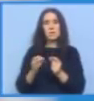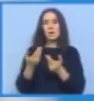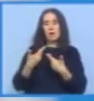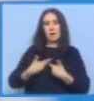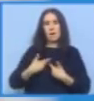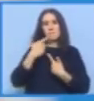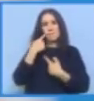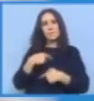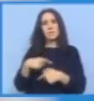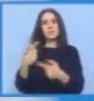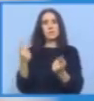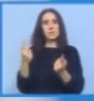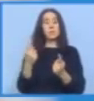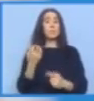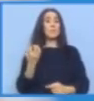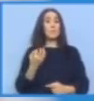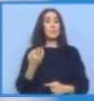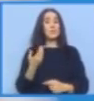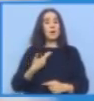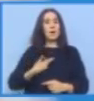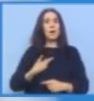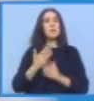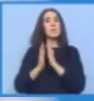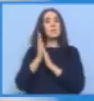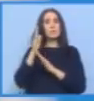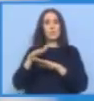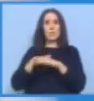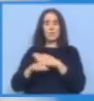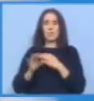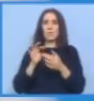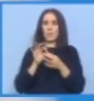sejam manifestas, pois são feitas em Deus.